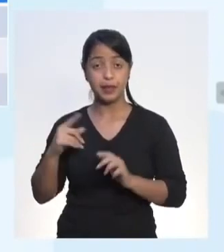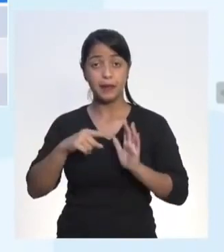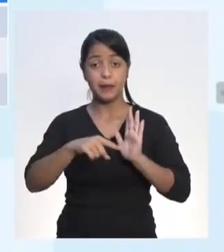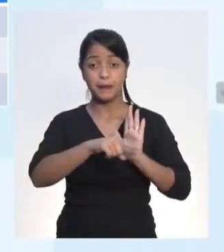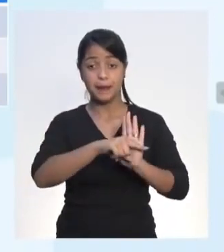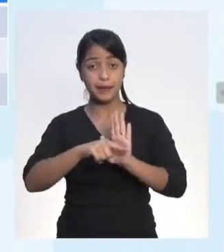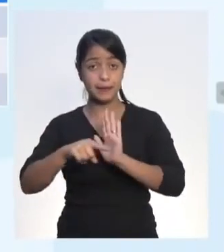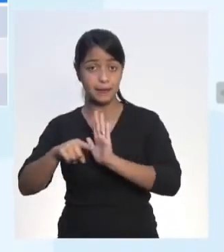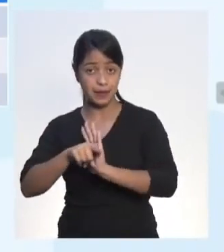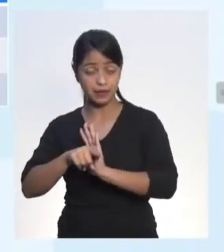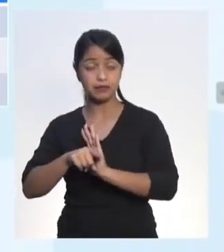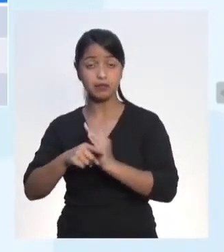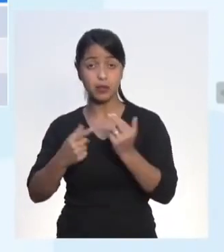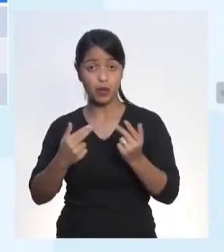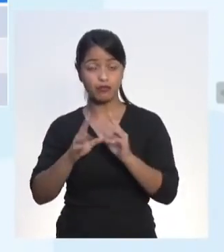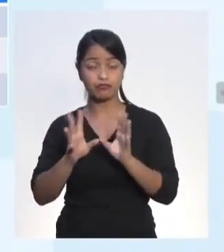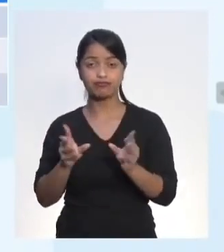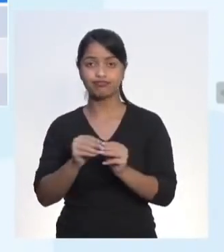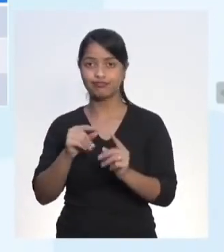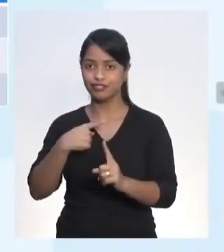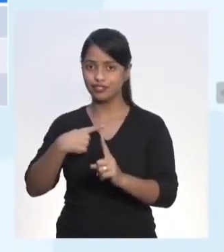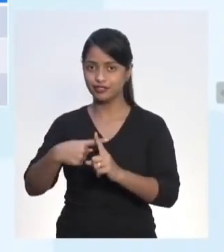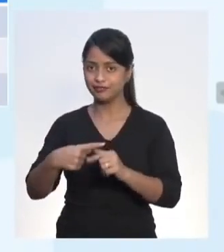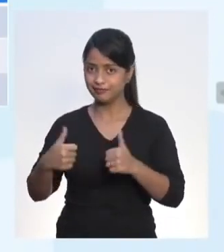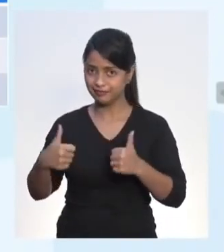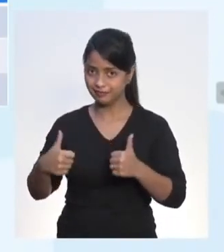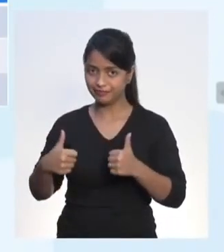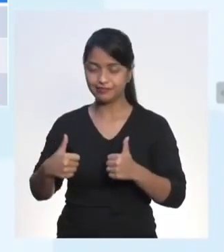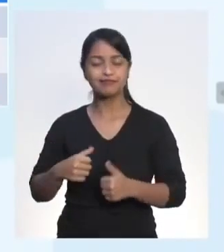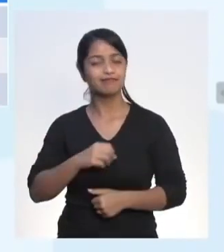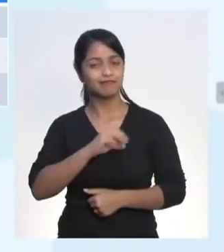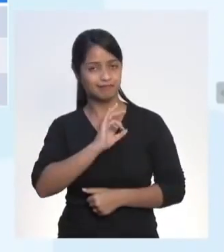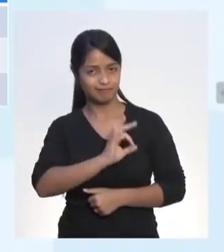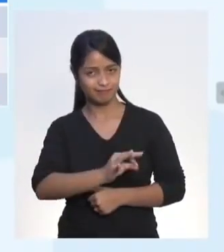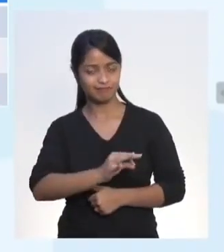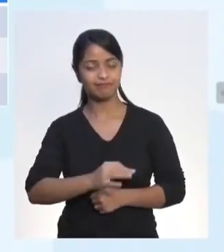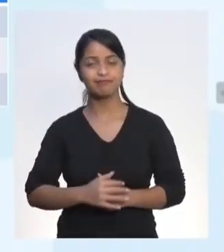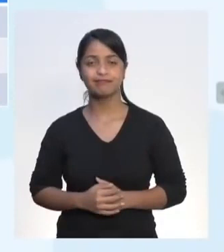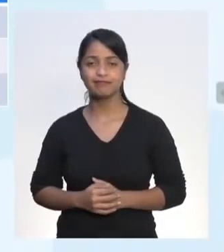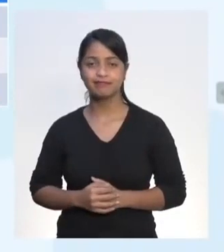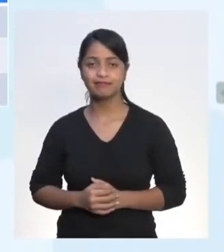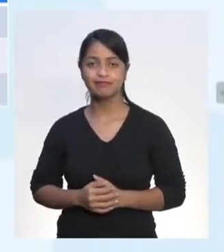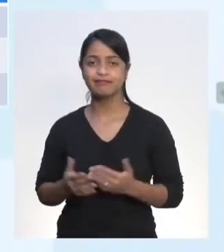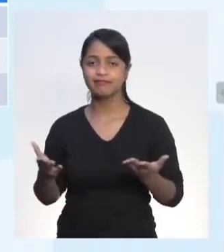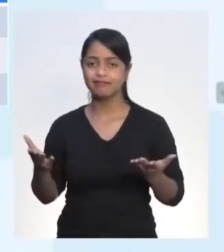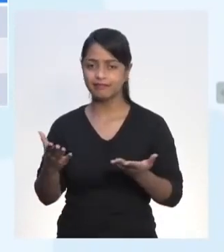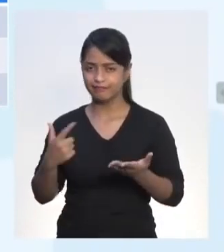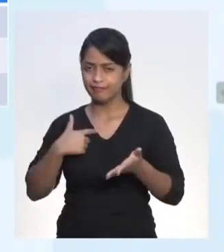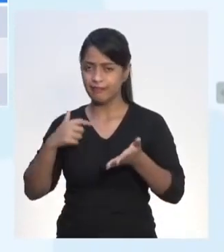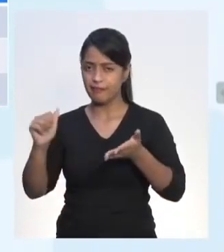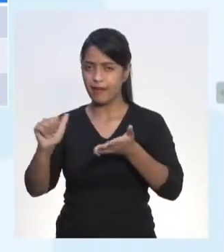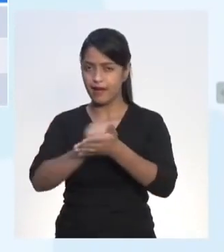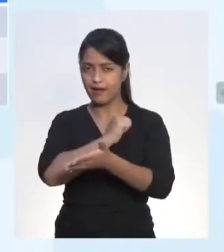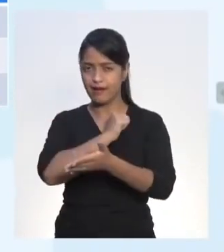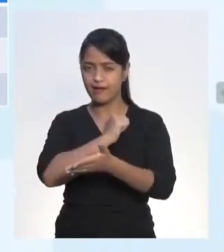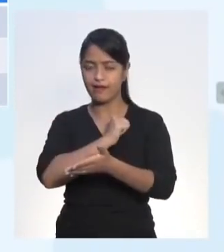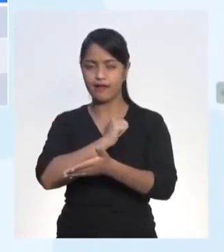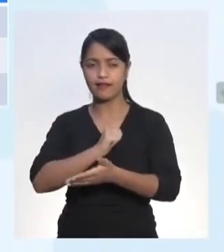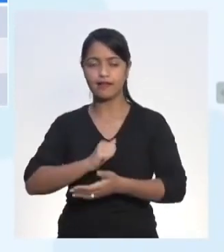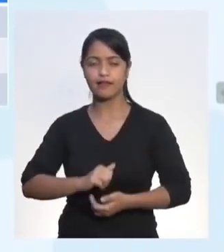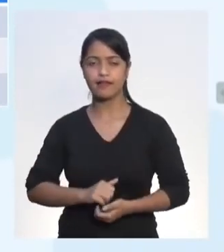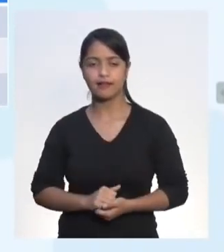ser positivo. Ok. Beleza? Certo. Já vou até antecipar, vou até apagar tudo isso aqui.